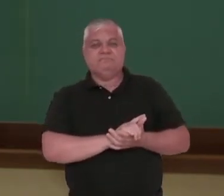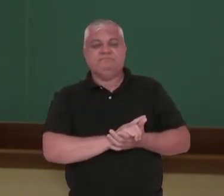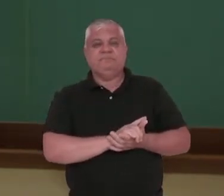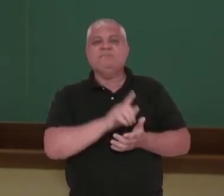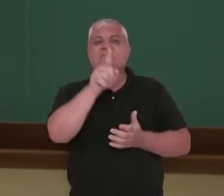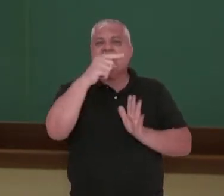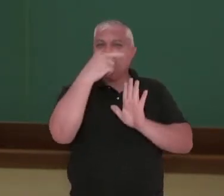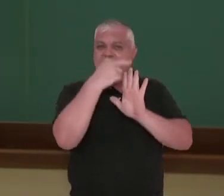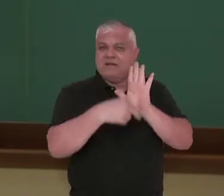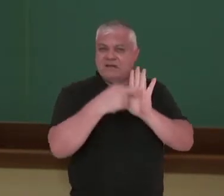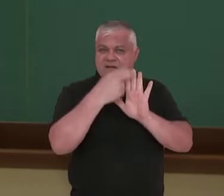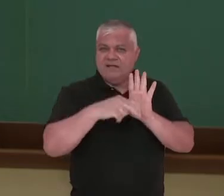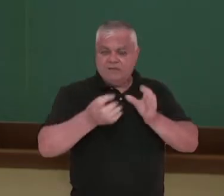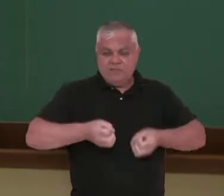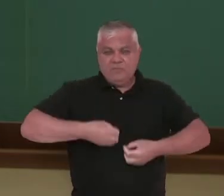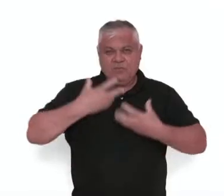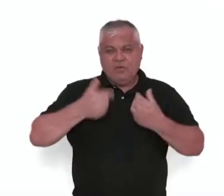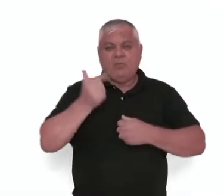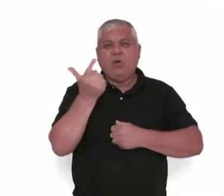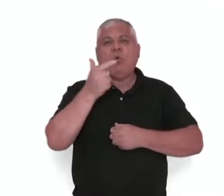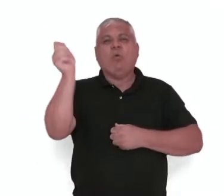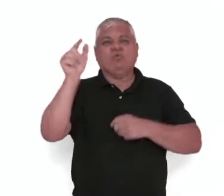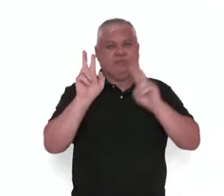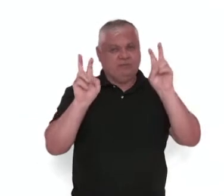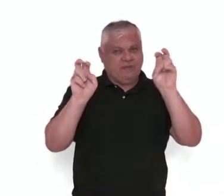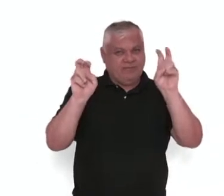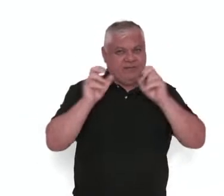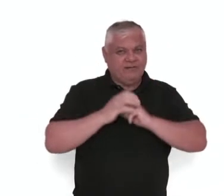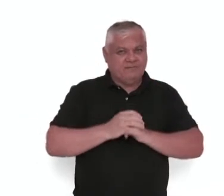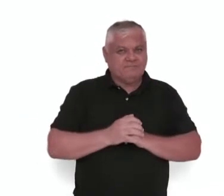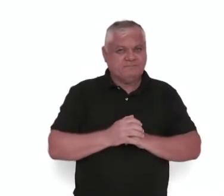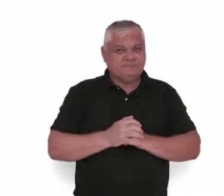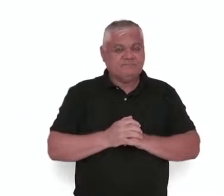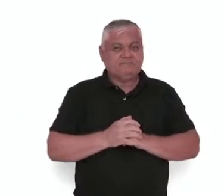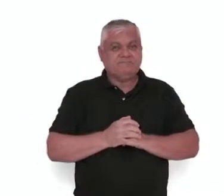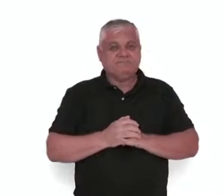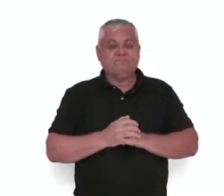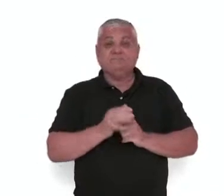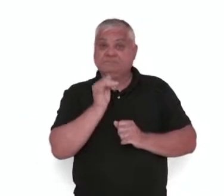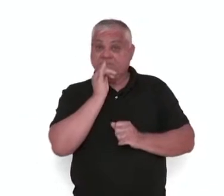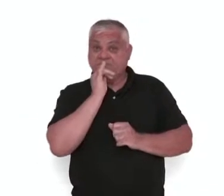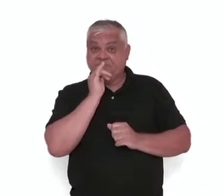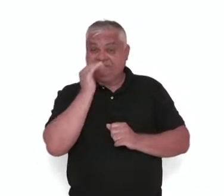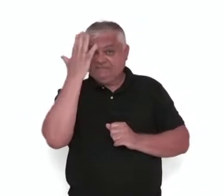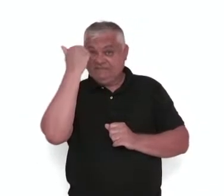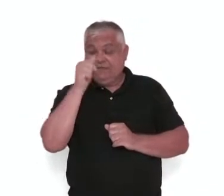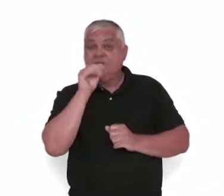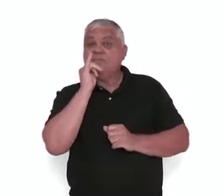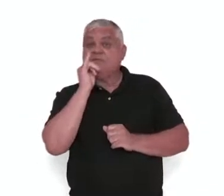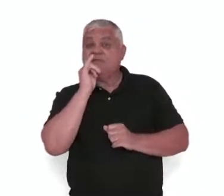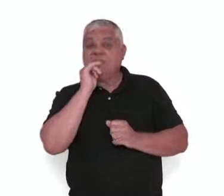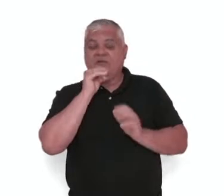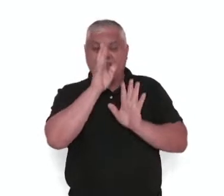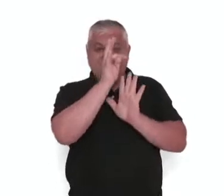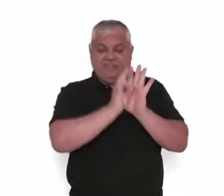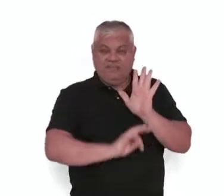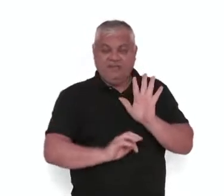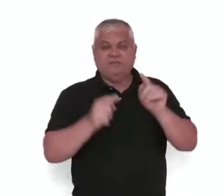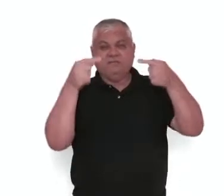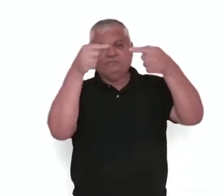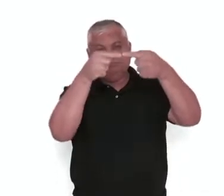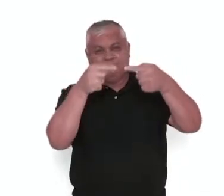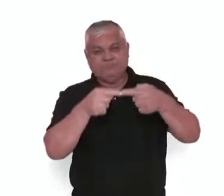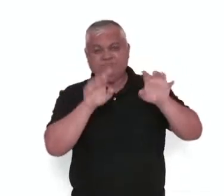Você já leu poemas sobre outros temas? Você sabia que os textos podem ser classificados de acordo com a